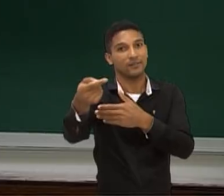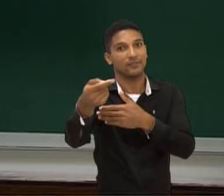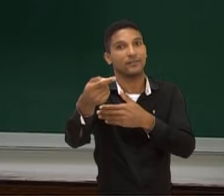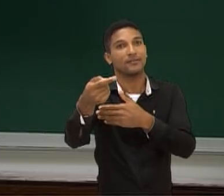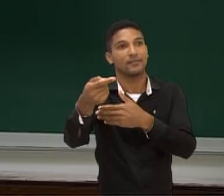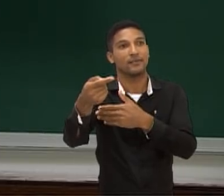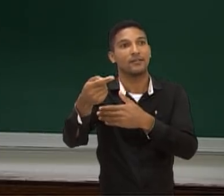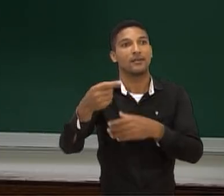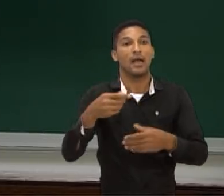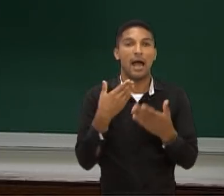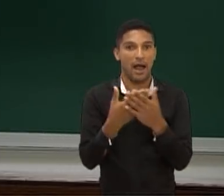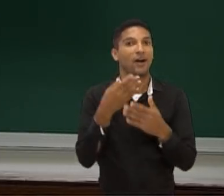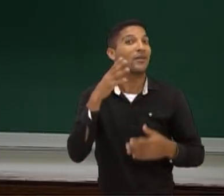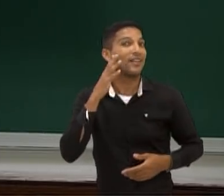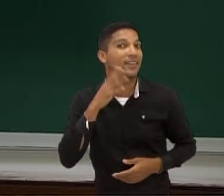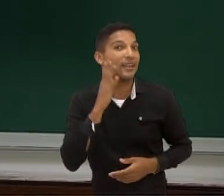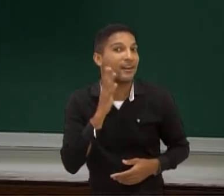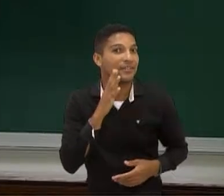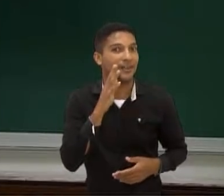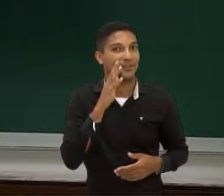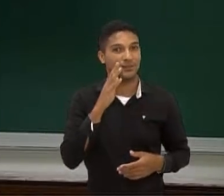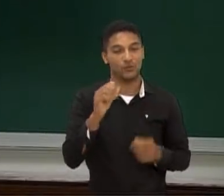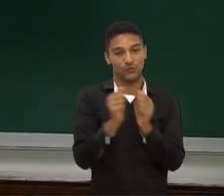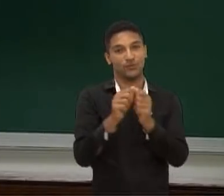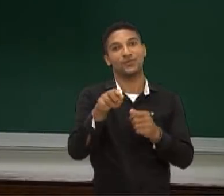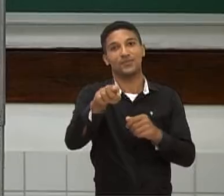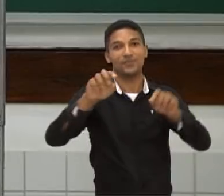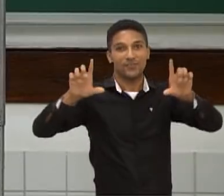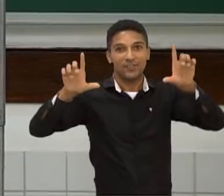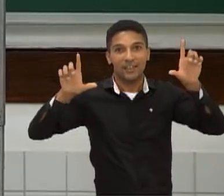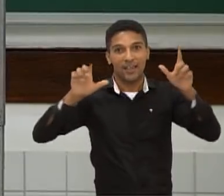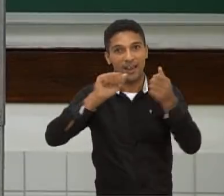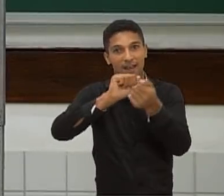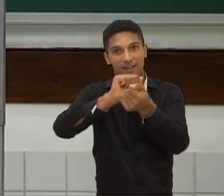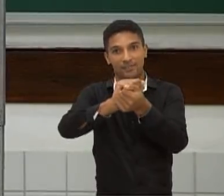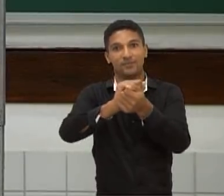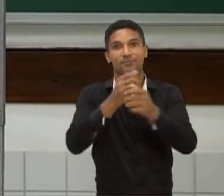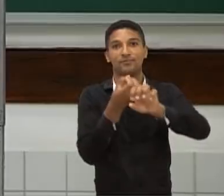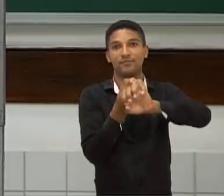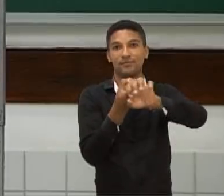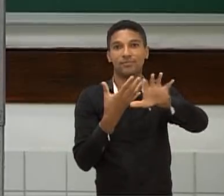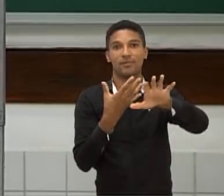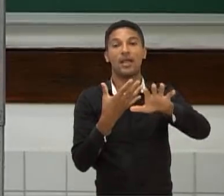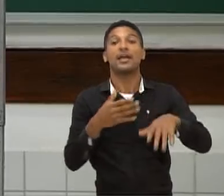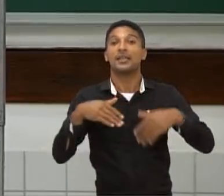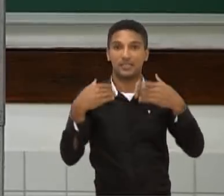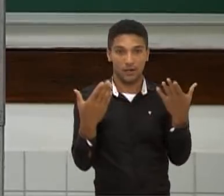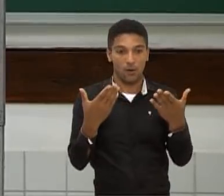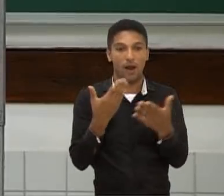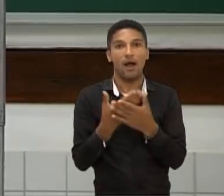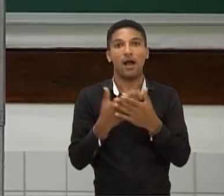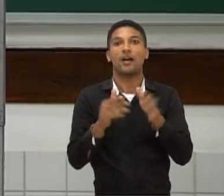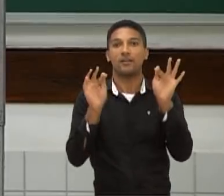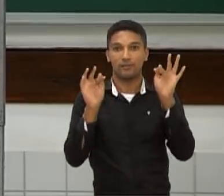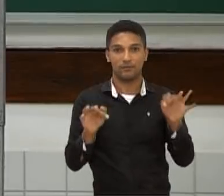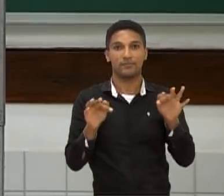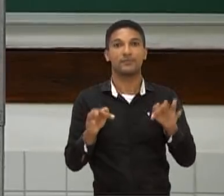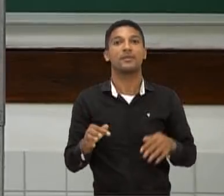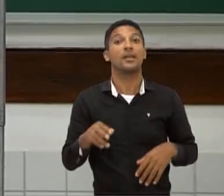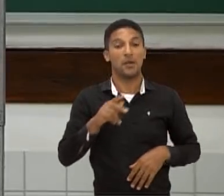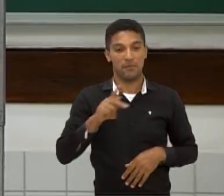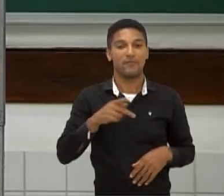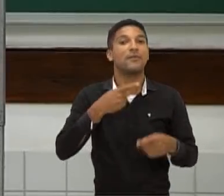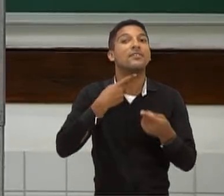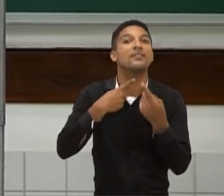Teremos mais uma aulinha bem legal aí com vocês, tá bom? Então, pessoal, ficamos por isso hoje. A professora deseja, né,